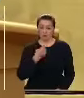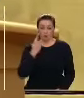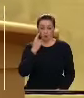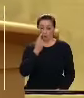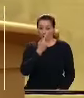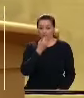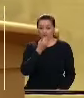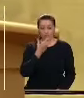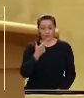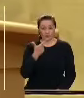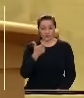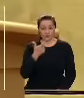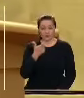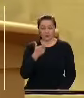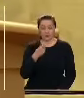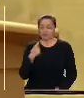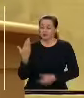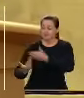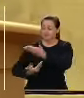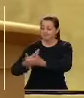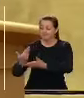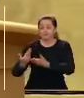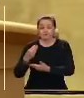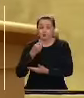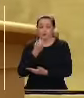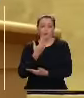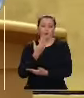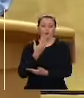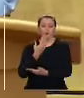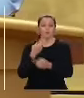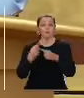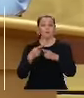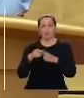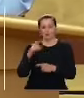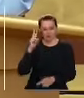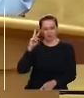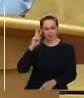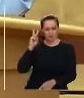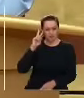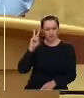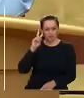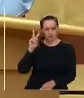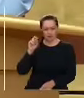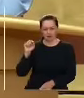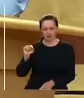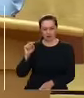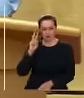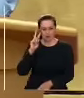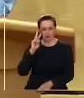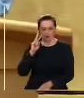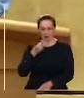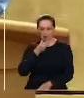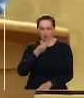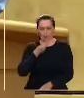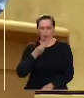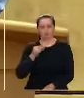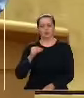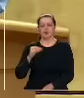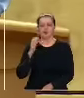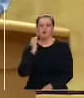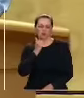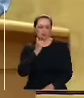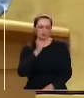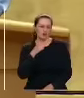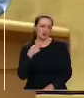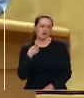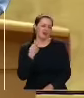aconteceu aqui no caso do Edmilson e da Tamires, que o Edmilson já estava com maus olhos com a Tamires, ela ainda acreditava, ele já não mais, ele achava que o problema dele se resolveria